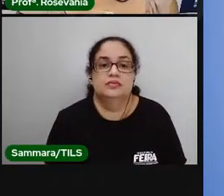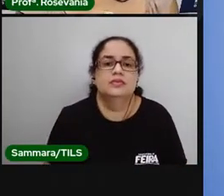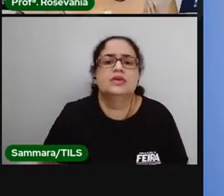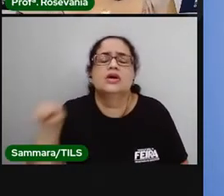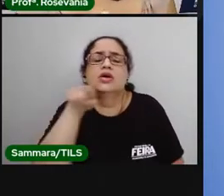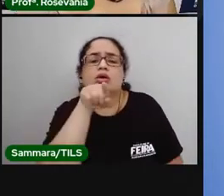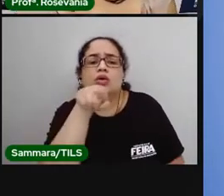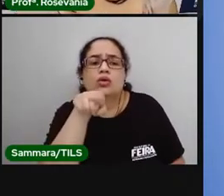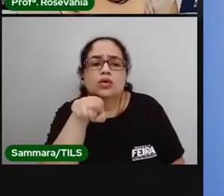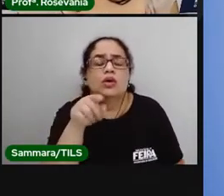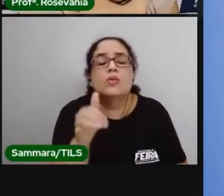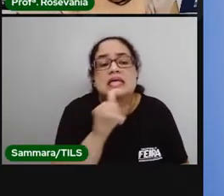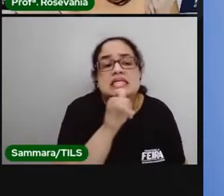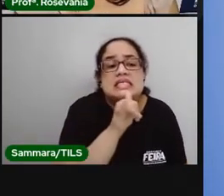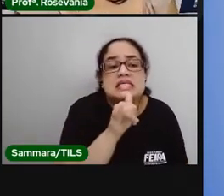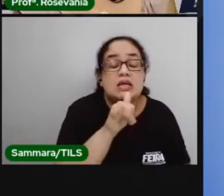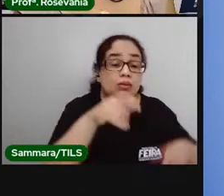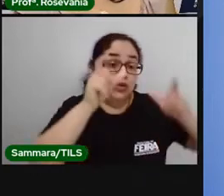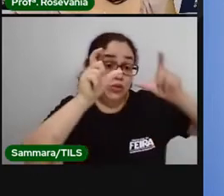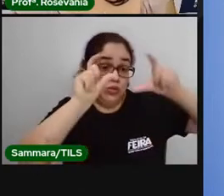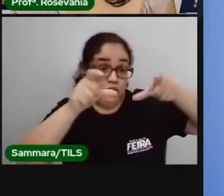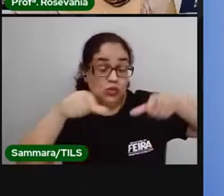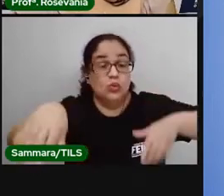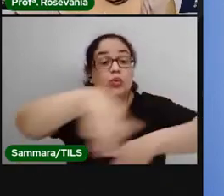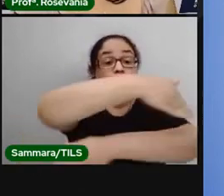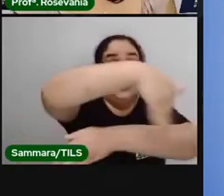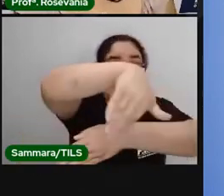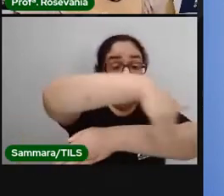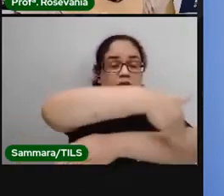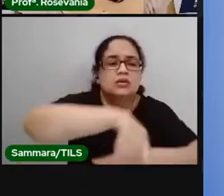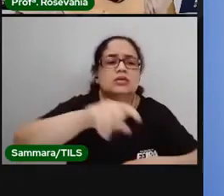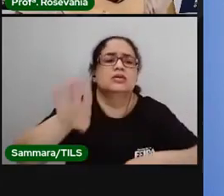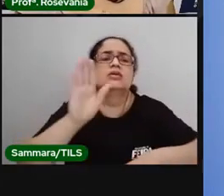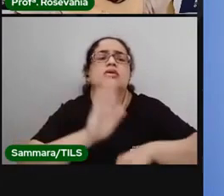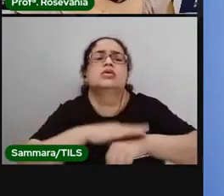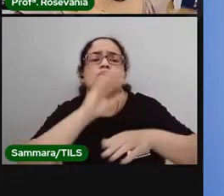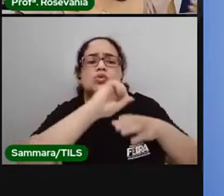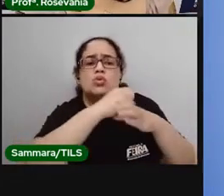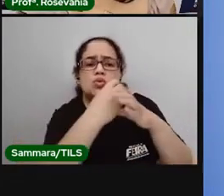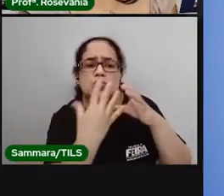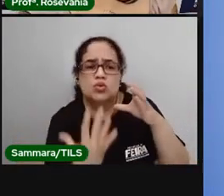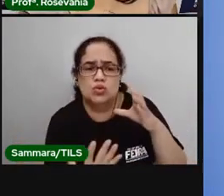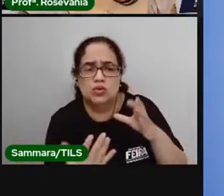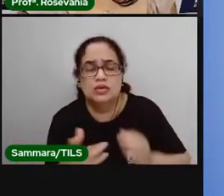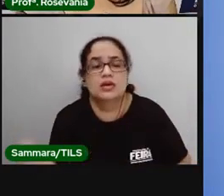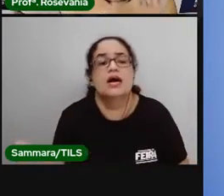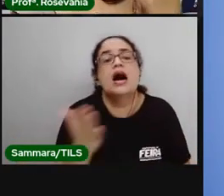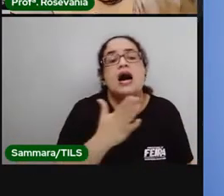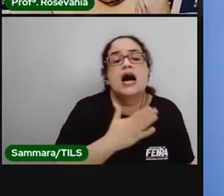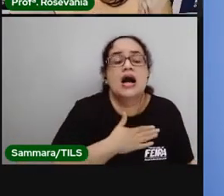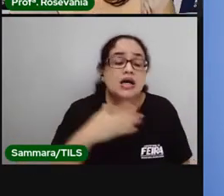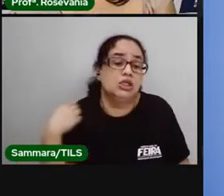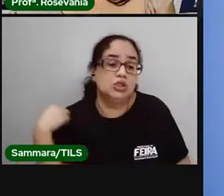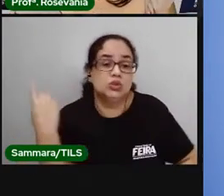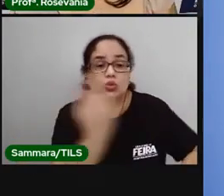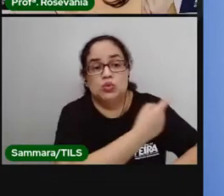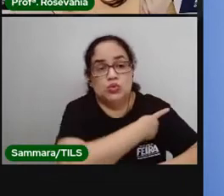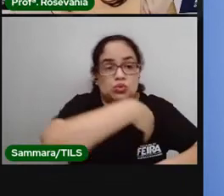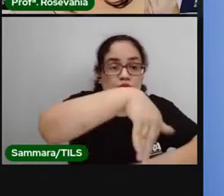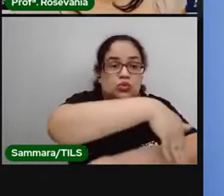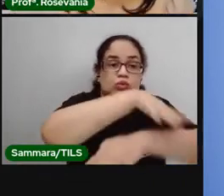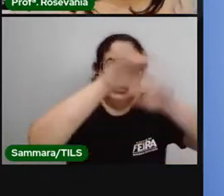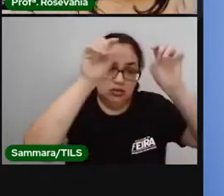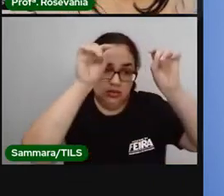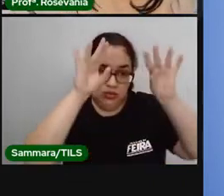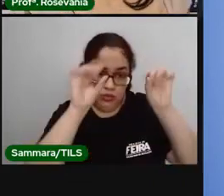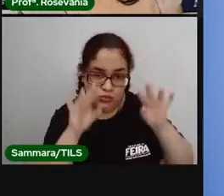E aí, olha um exemplo de lugar que eu dei, né? Uma rua, que é mais característico do que a nossa rua, não especificamente essa rua, né?